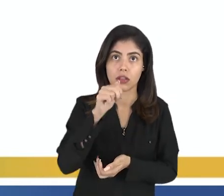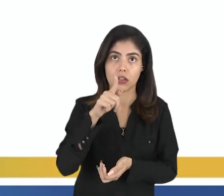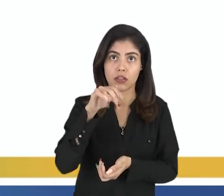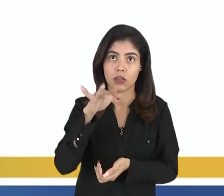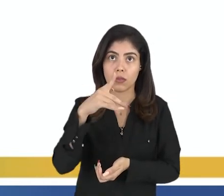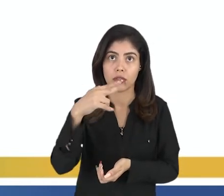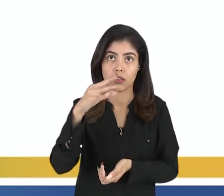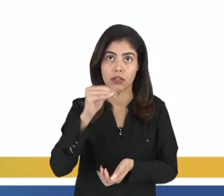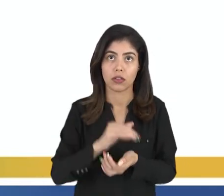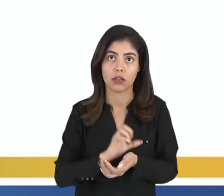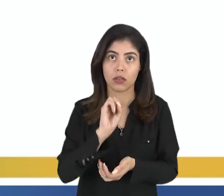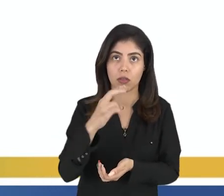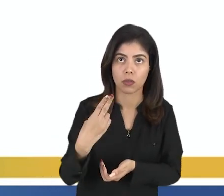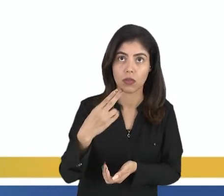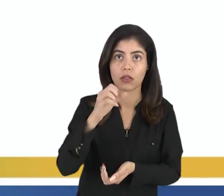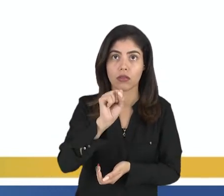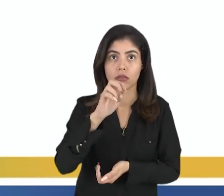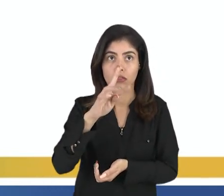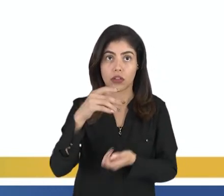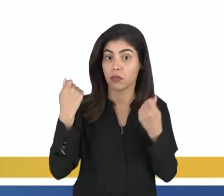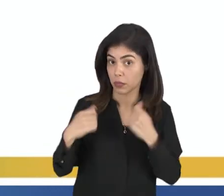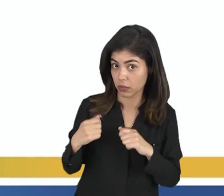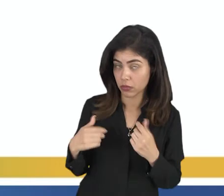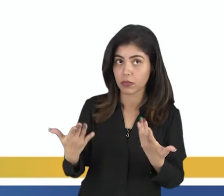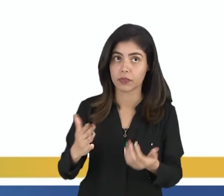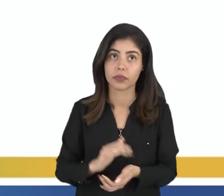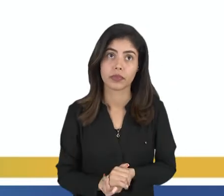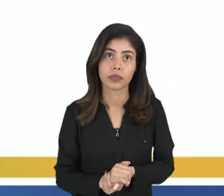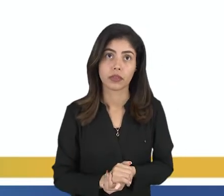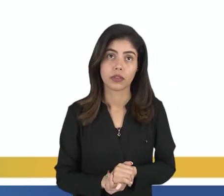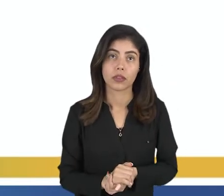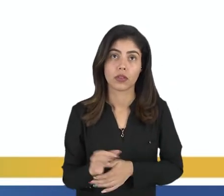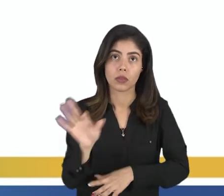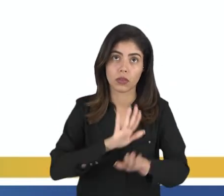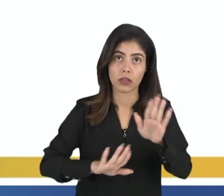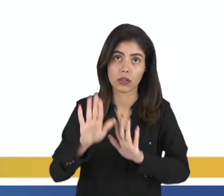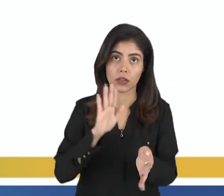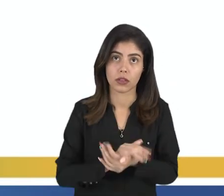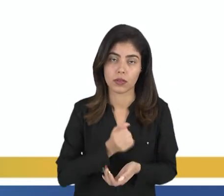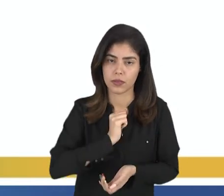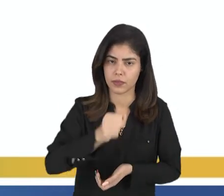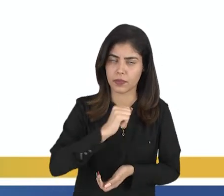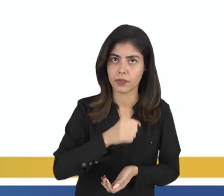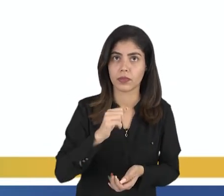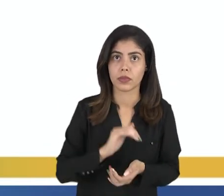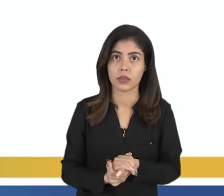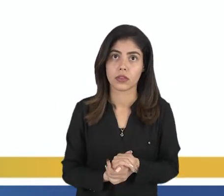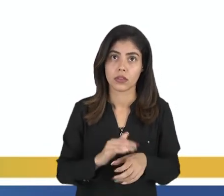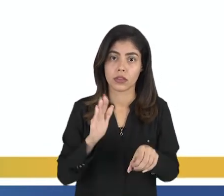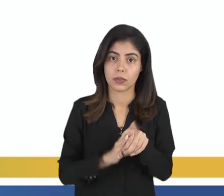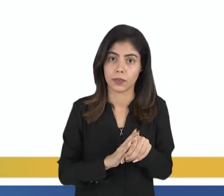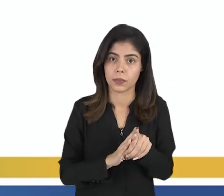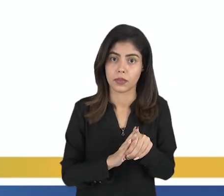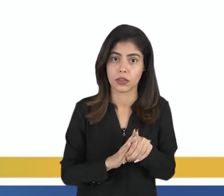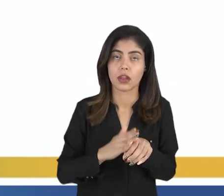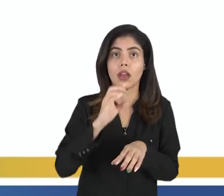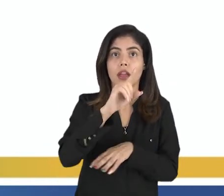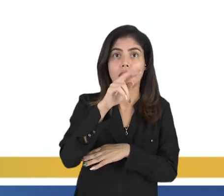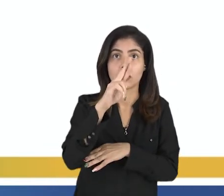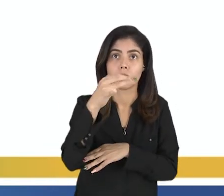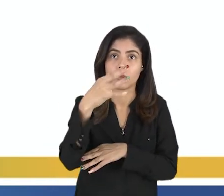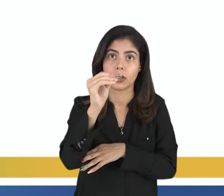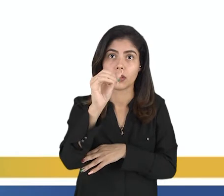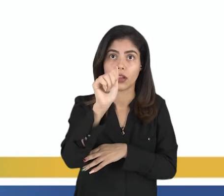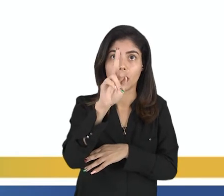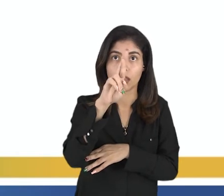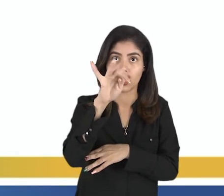chamamos de angioplastias ou stent, quando necessário. Além disso, o tratamento mais efetivo para o infarto é o desentupimento das